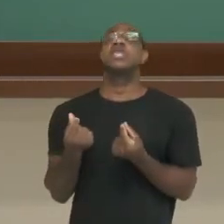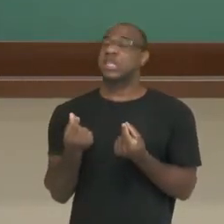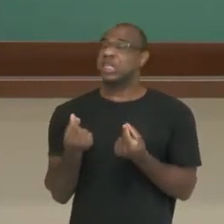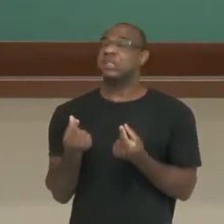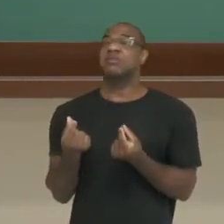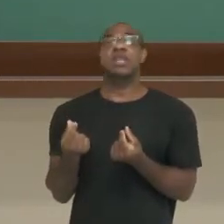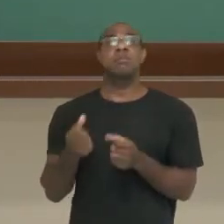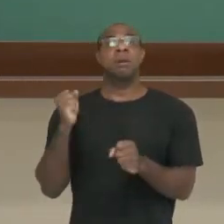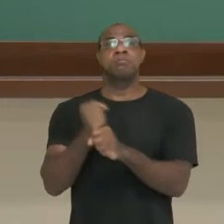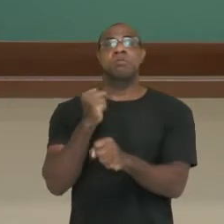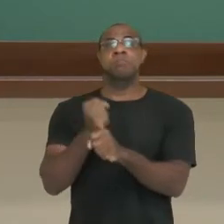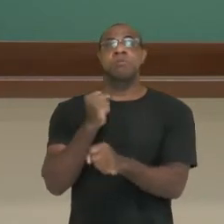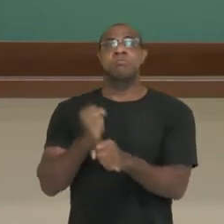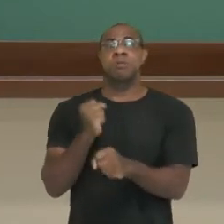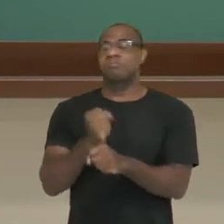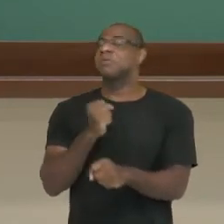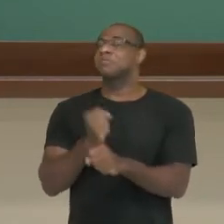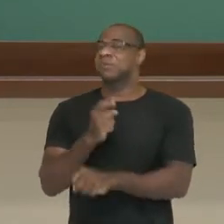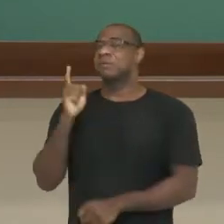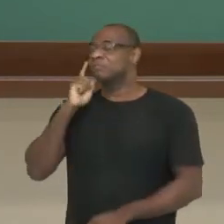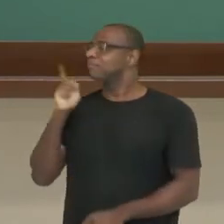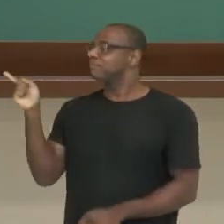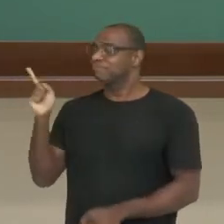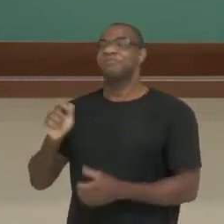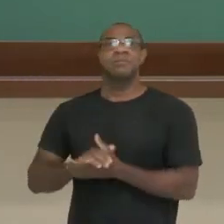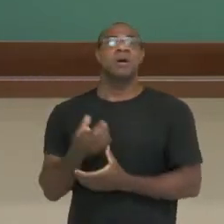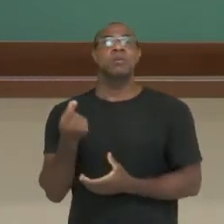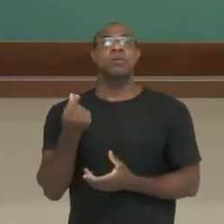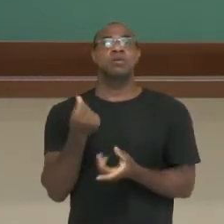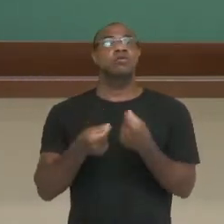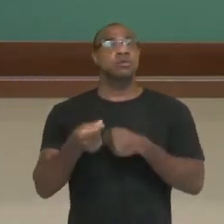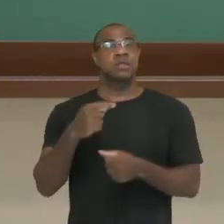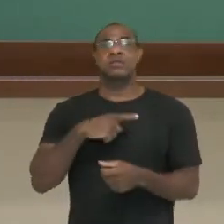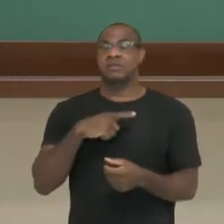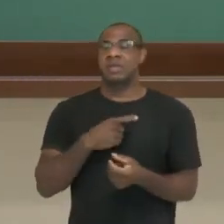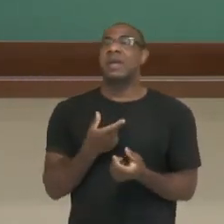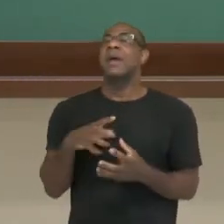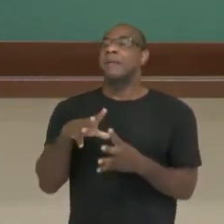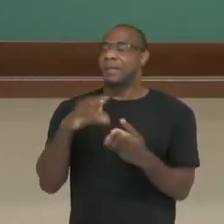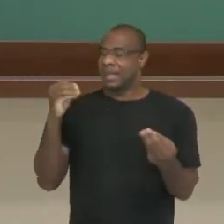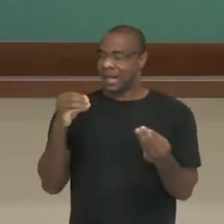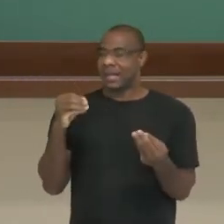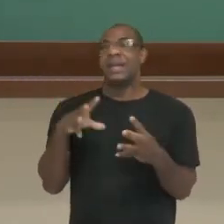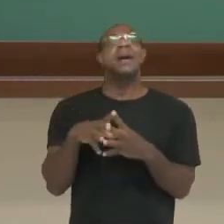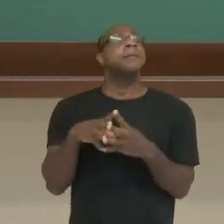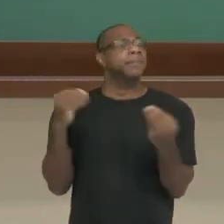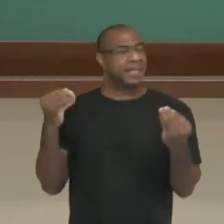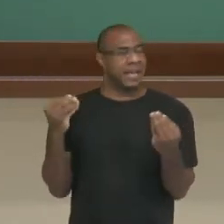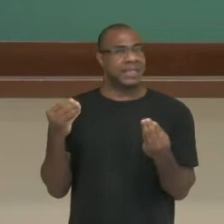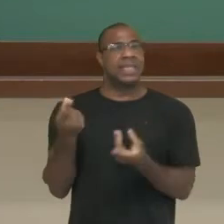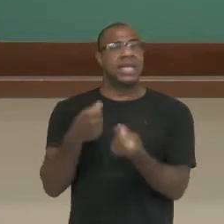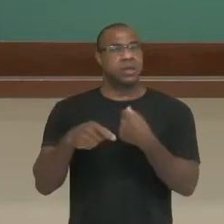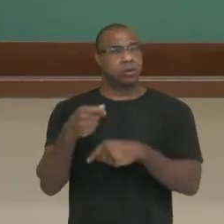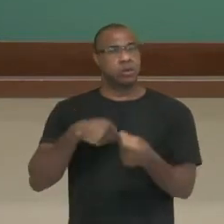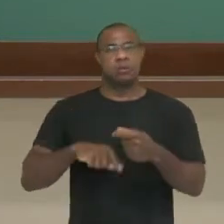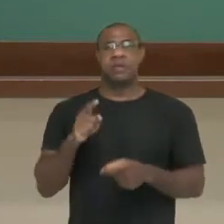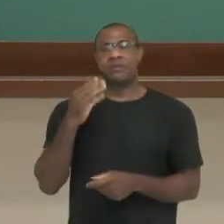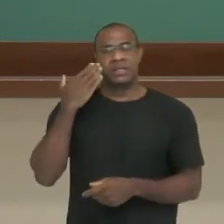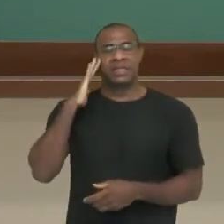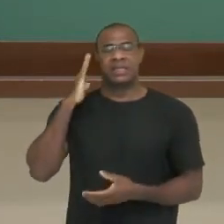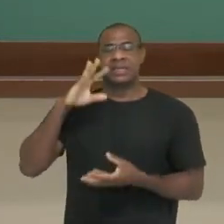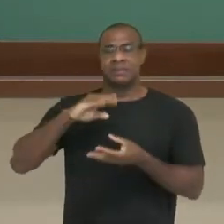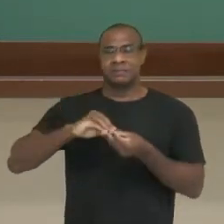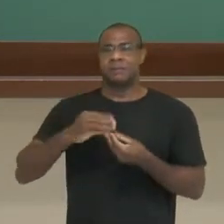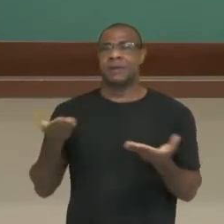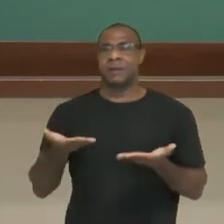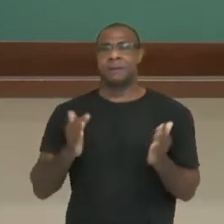obras, para ações de obras do governo no Brasil. Milagre econômico e obras faraônicas, você vai entender um pouco melhor